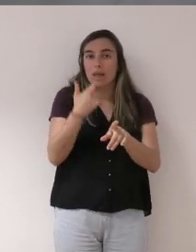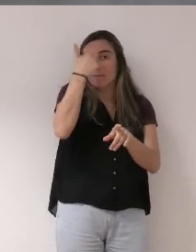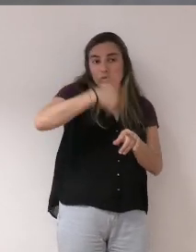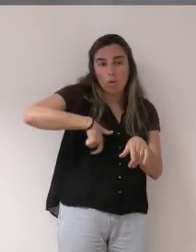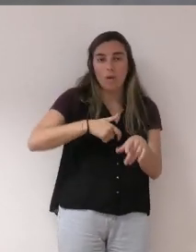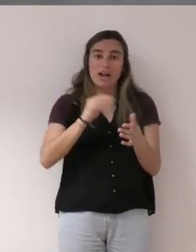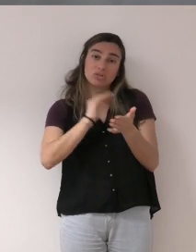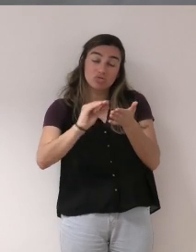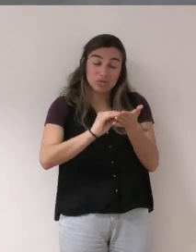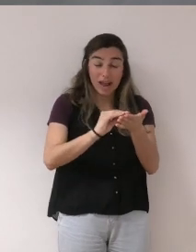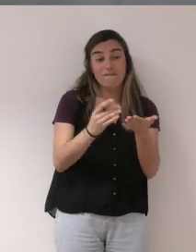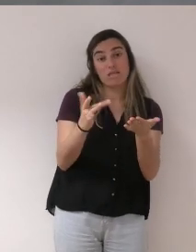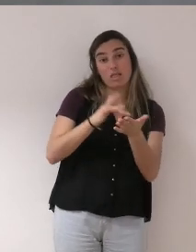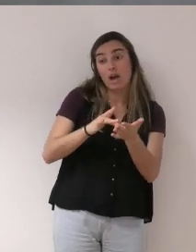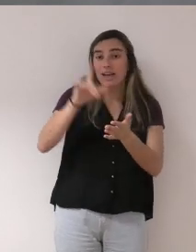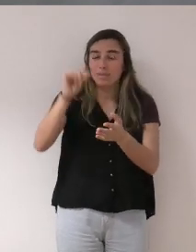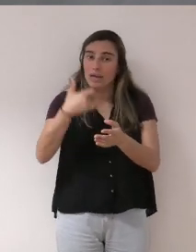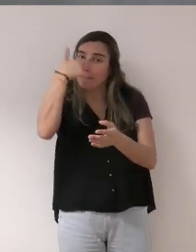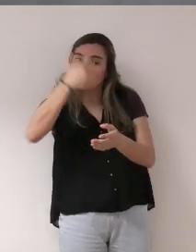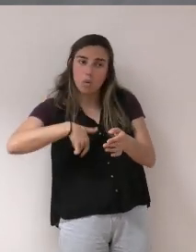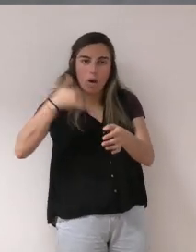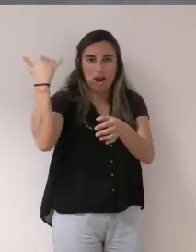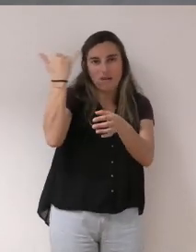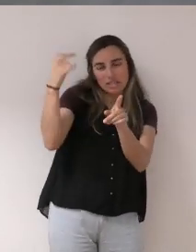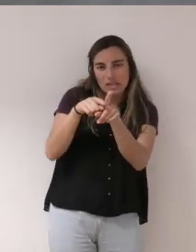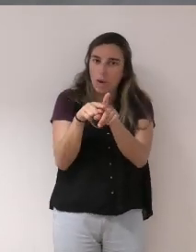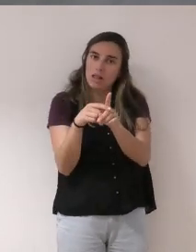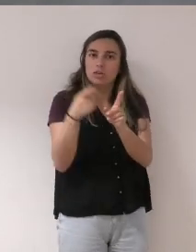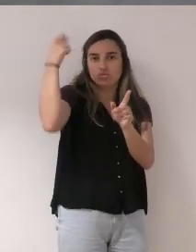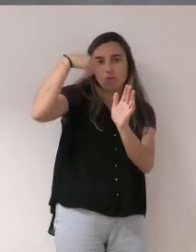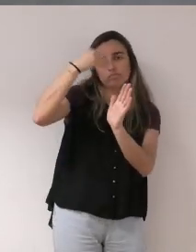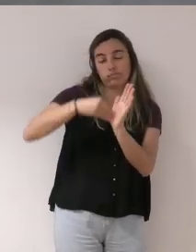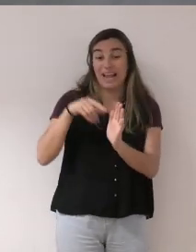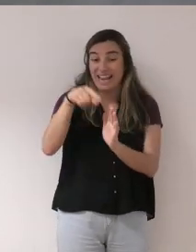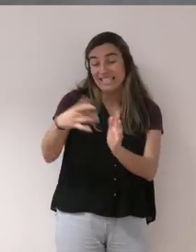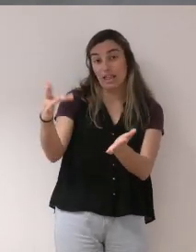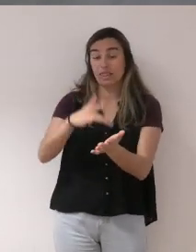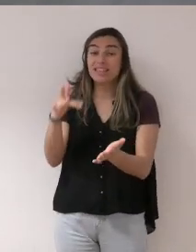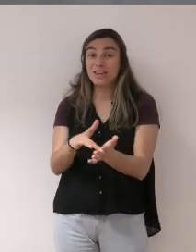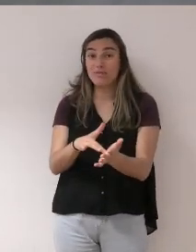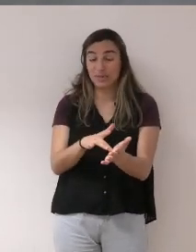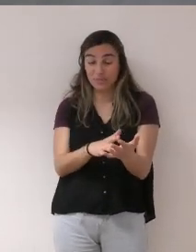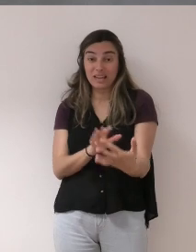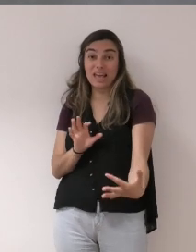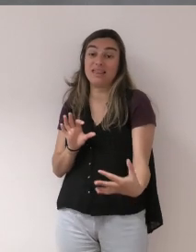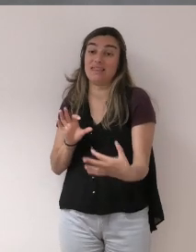ficcionista. E parece-me que em relação a isto, embora este livro agora ceda, digamos, ao